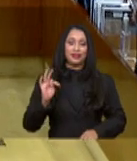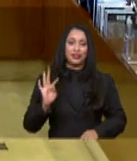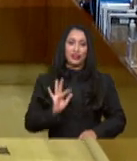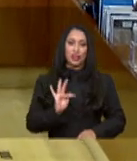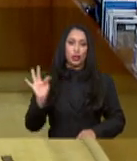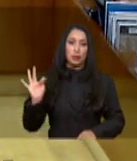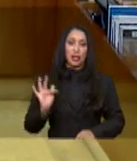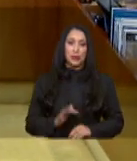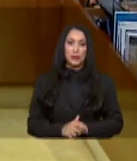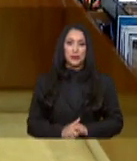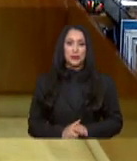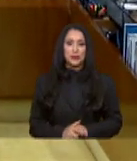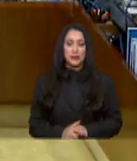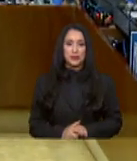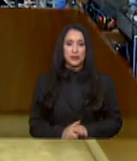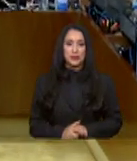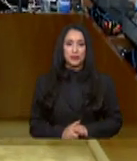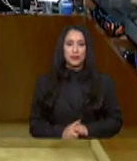Federal,